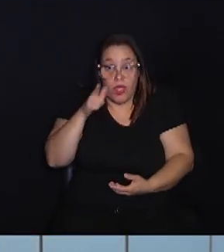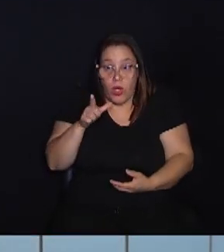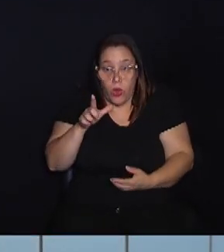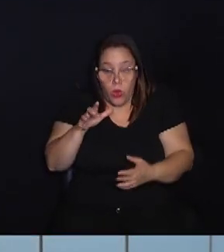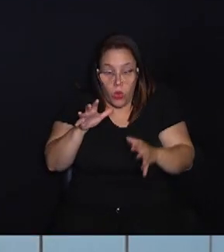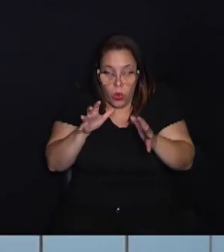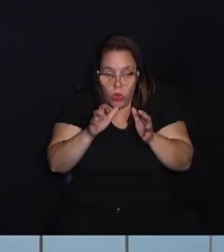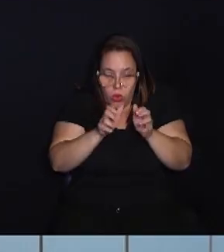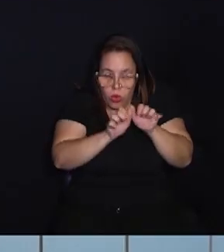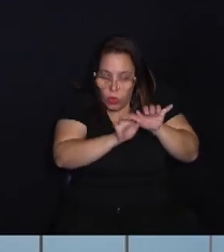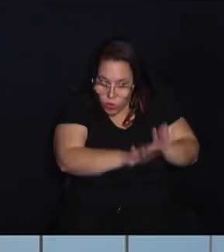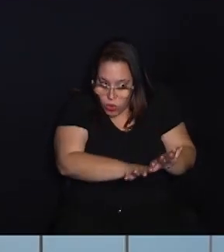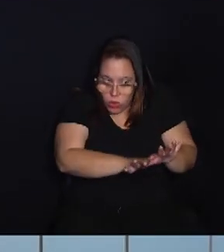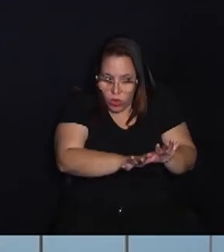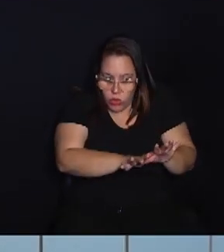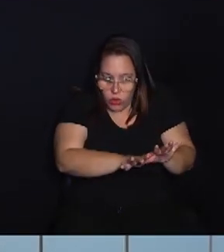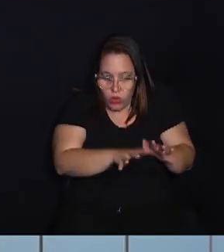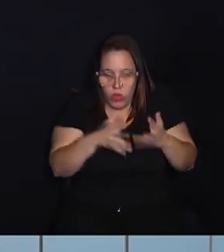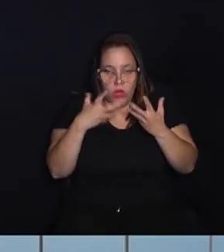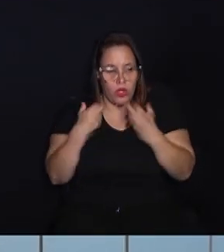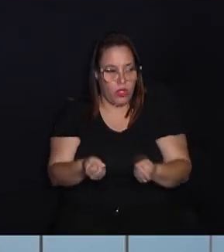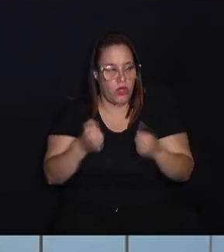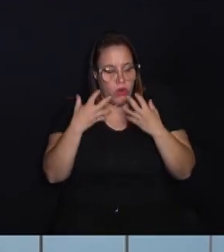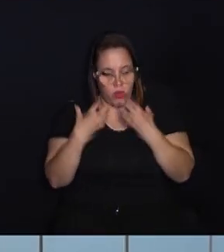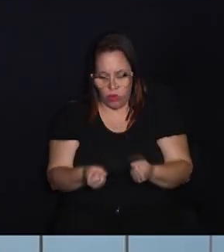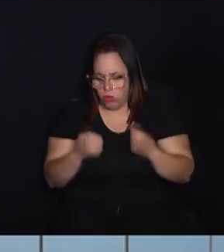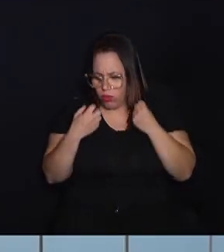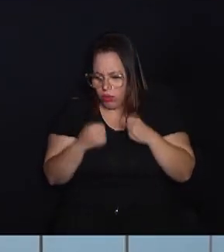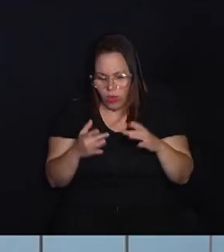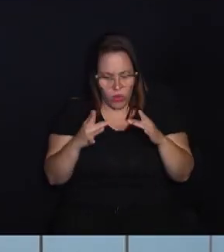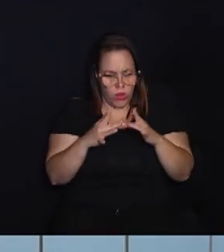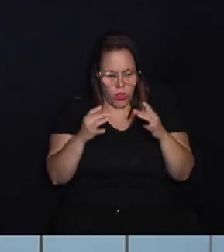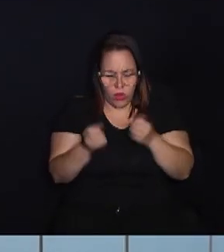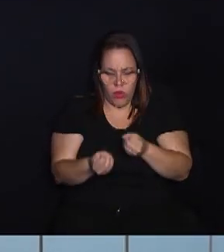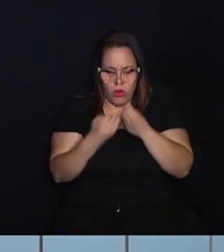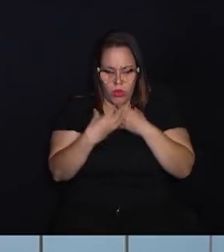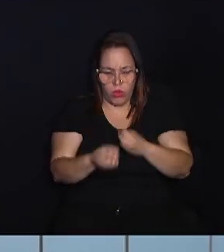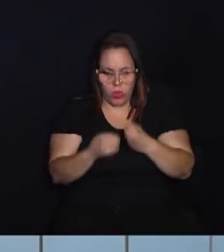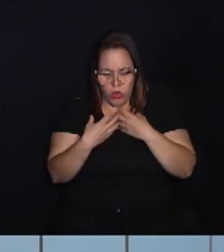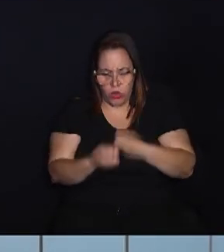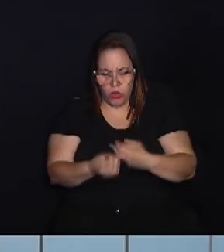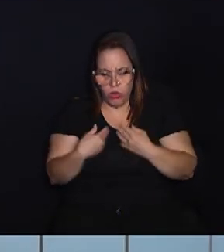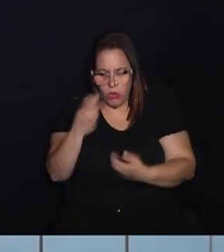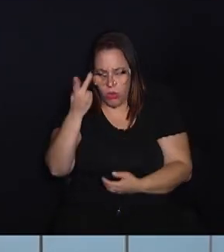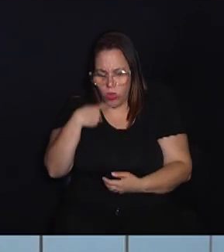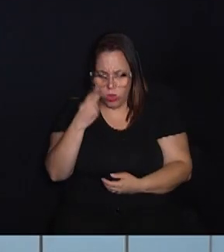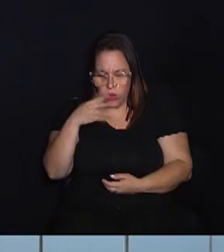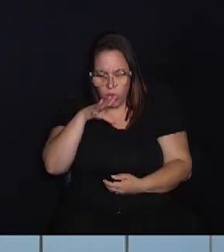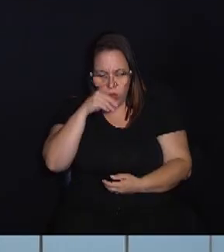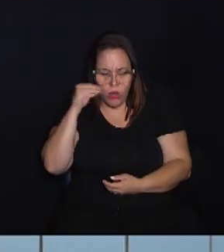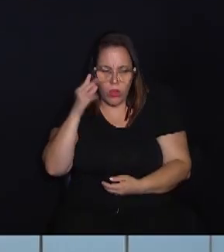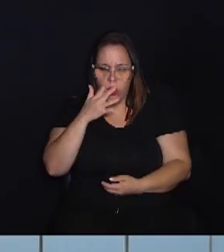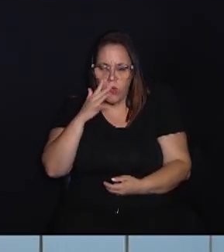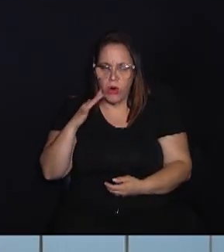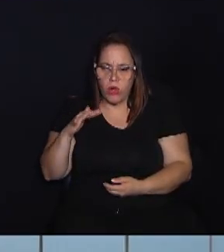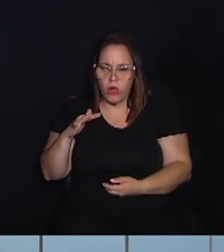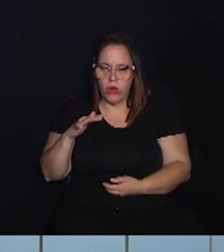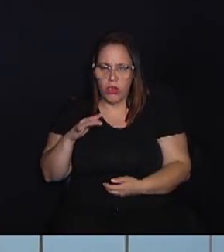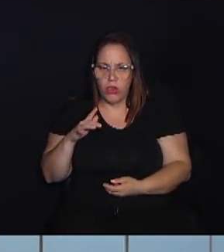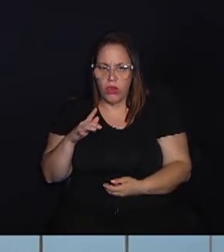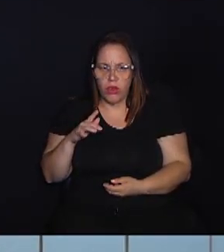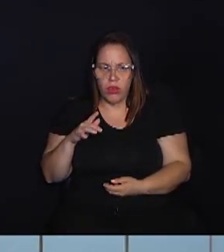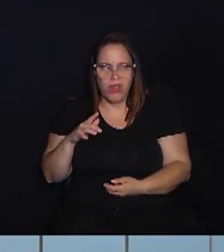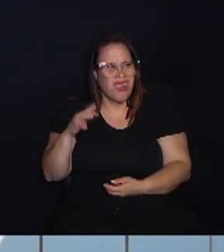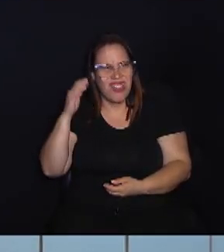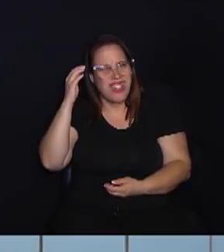filtrar. E às vezes elas recebem, têm contato com informações que as próprias crianças e adolescentes não têm